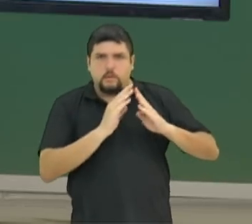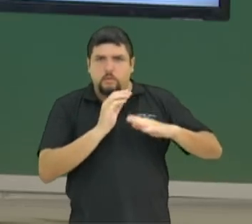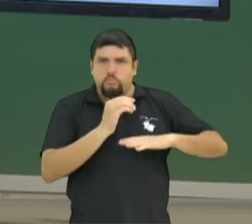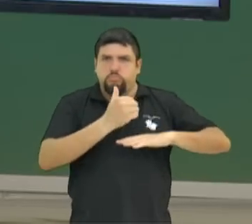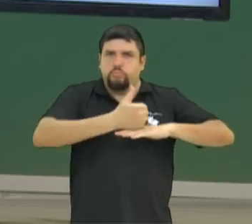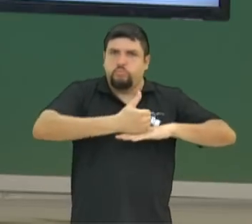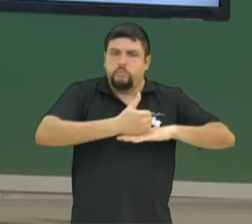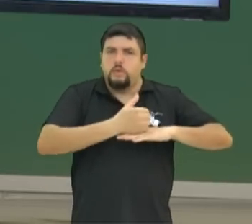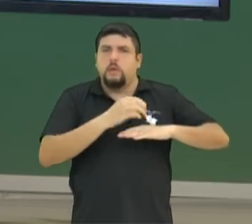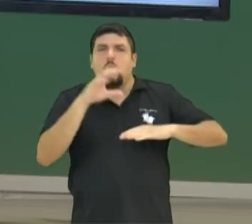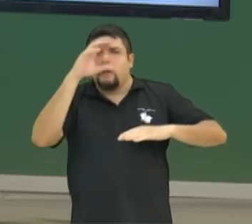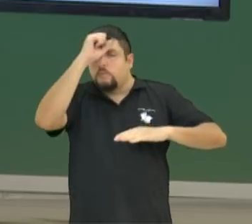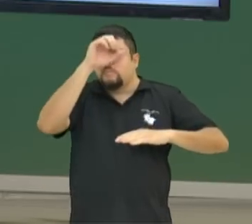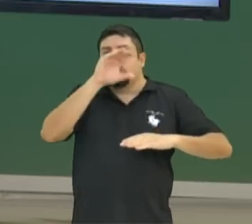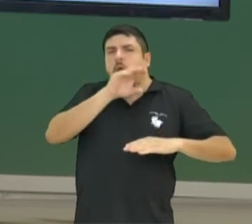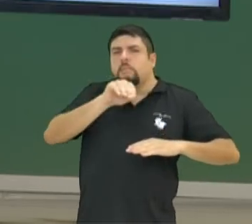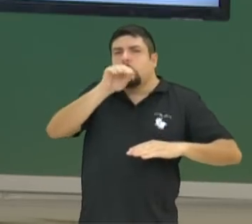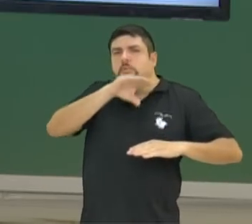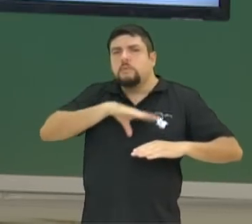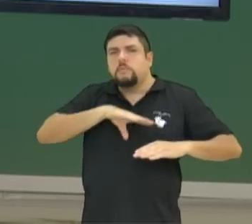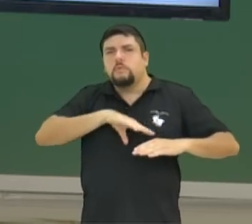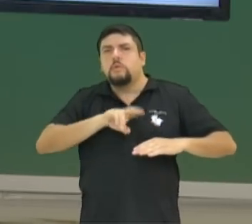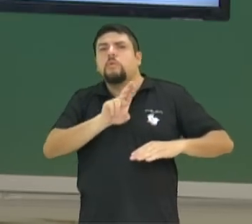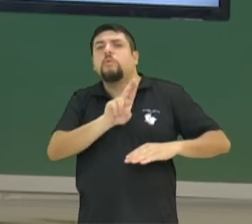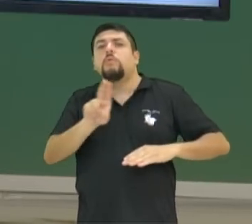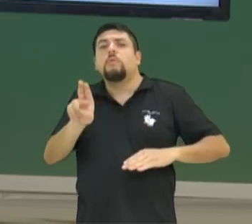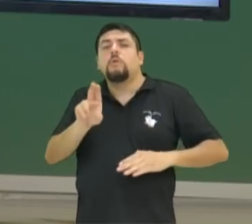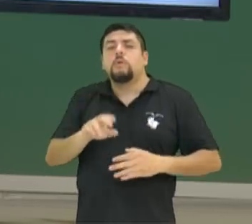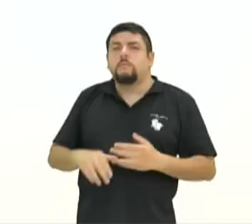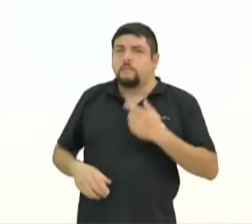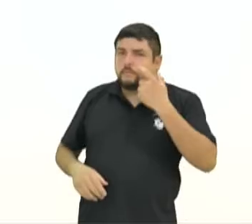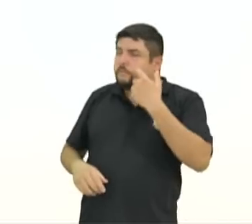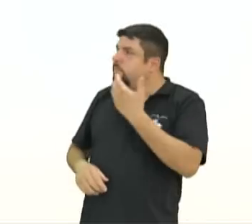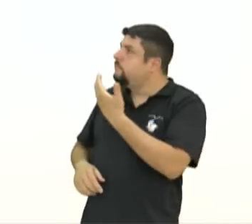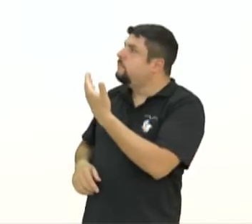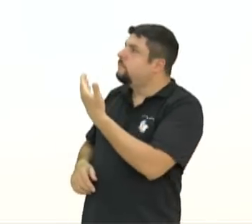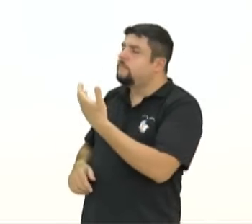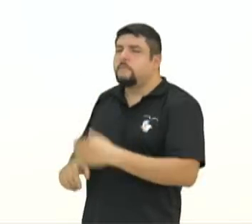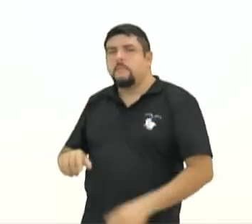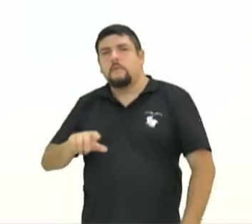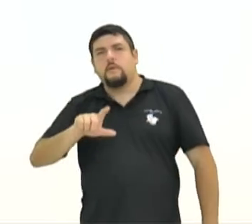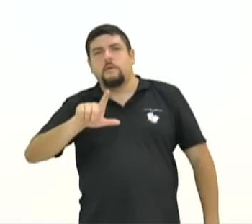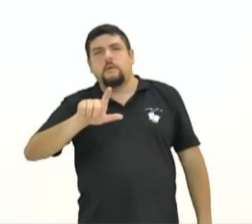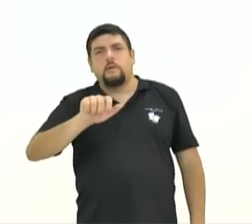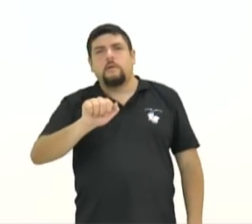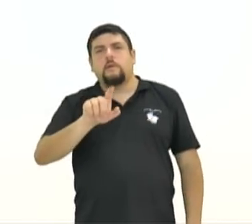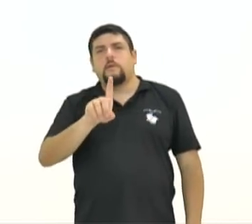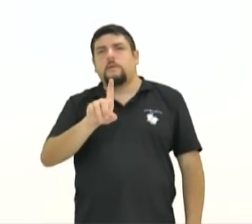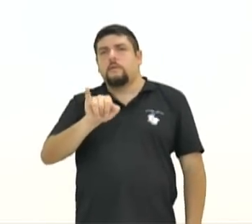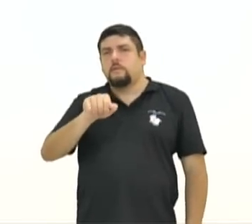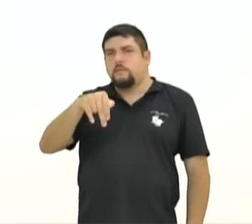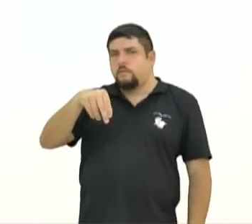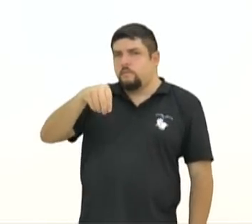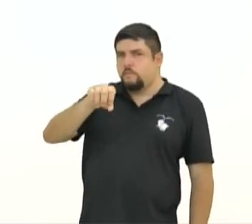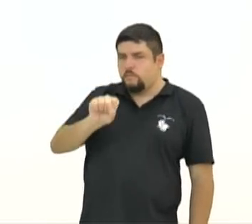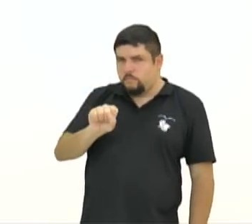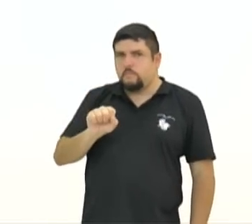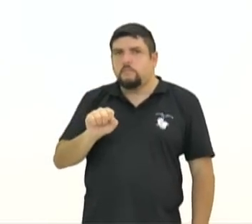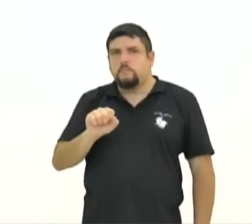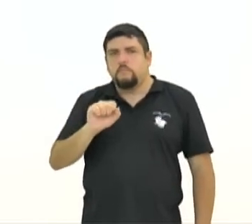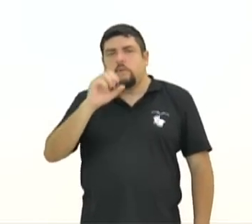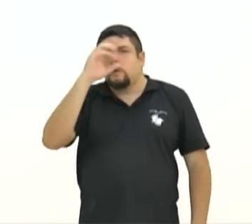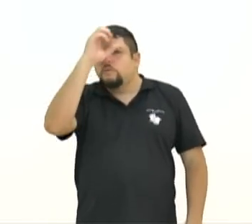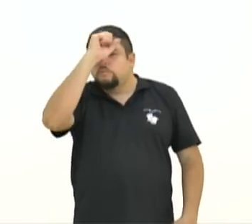afazeres domésticos, eles eram chamados de, resposta correta, os ladinos, né? Eles aprenderam os códigos,